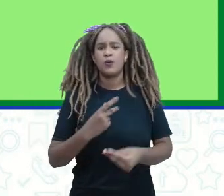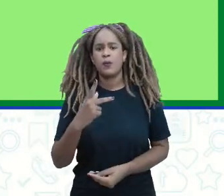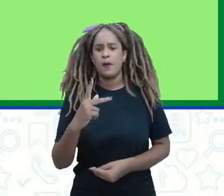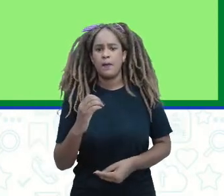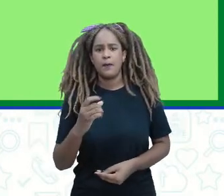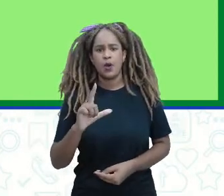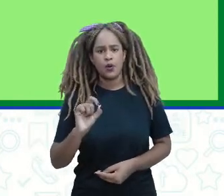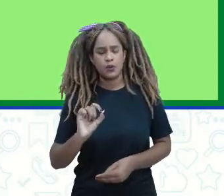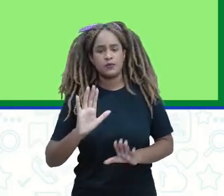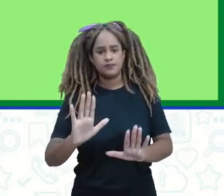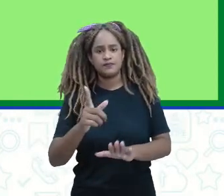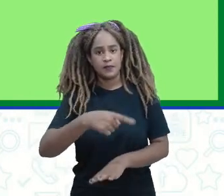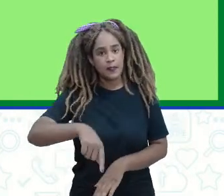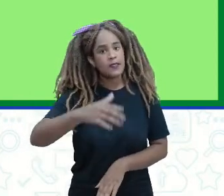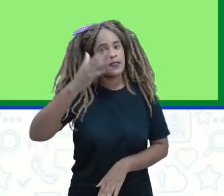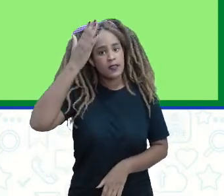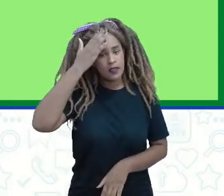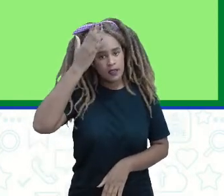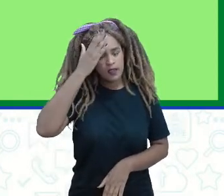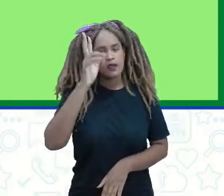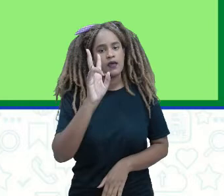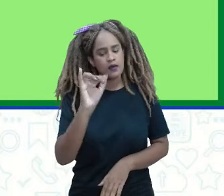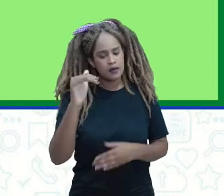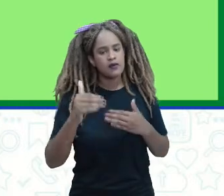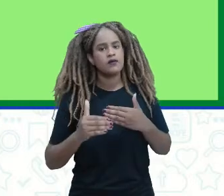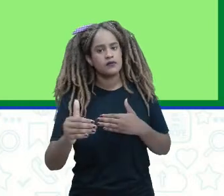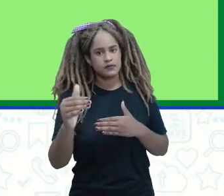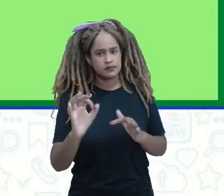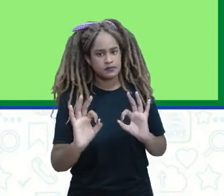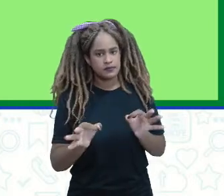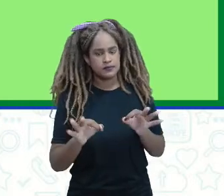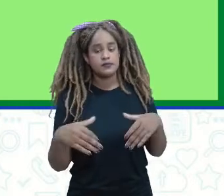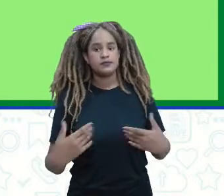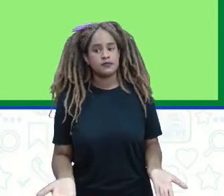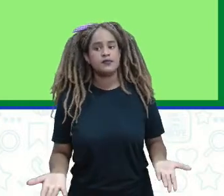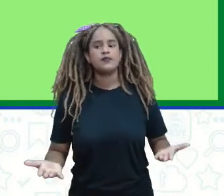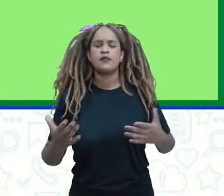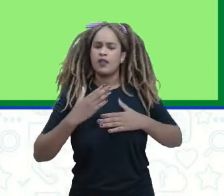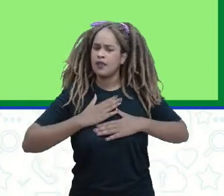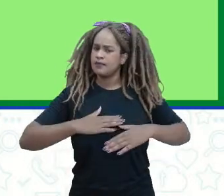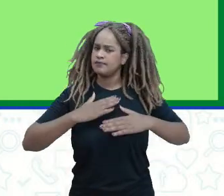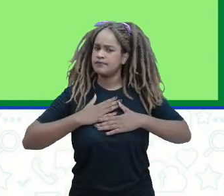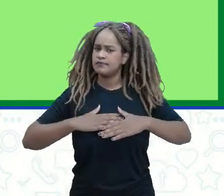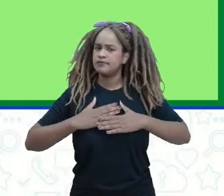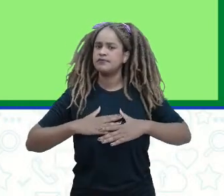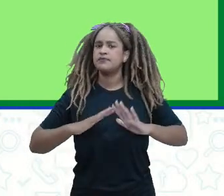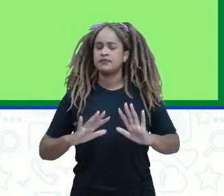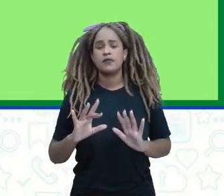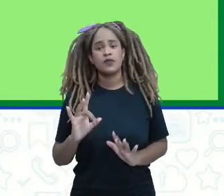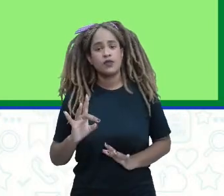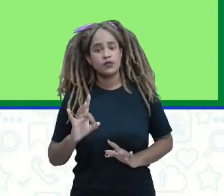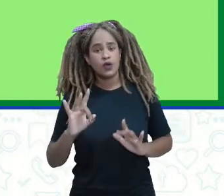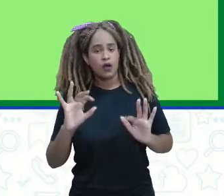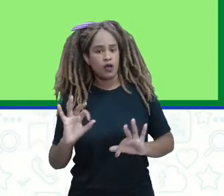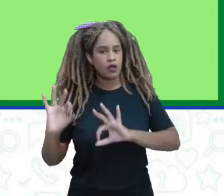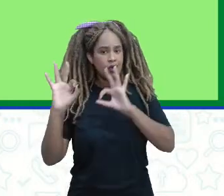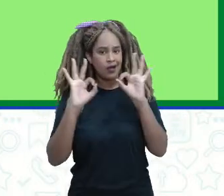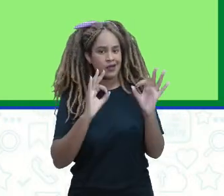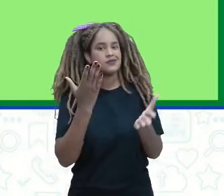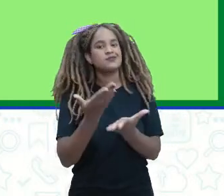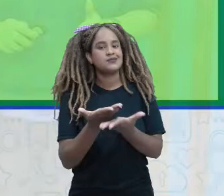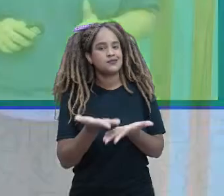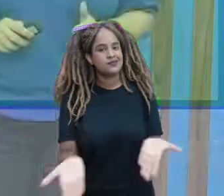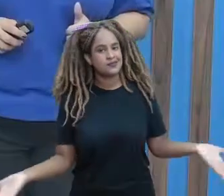vocês vão entender essa história de polo, tá, gente? Então, fica tranquilinho aí, é só seguir na nossa aula